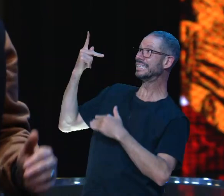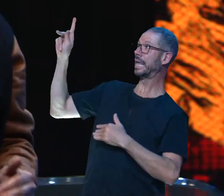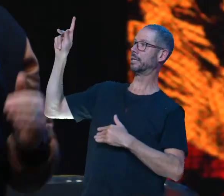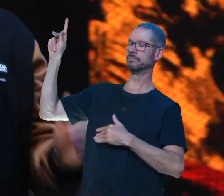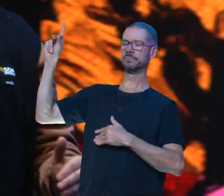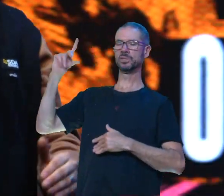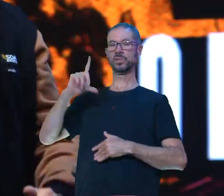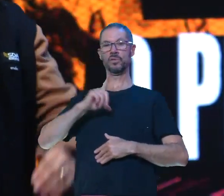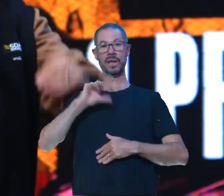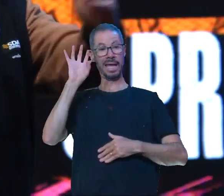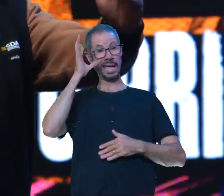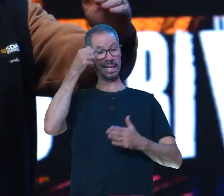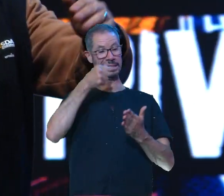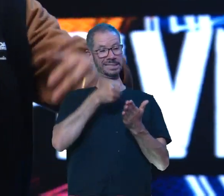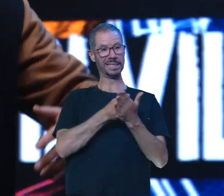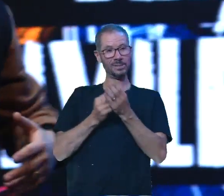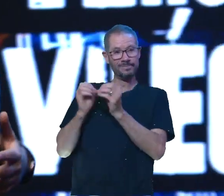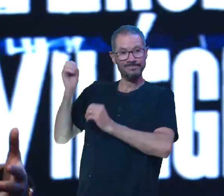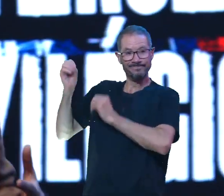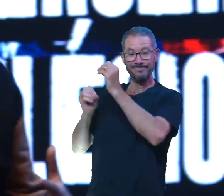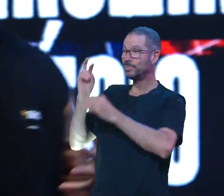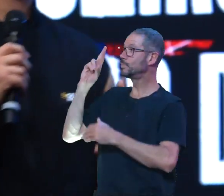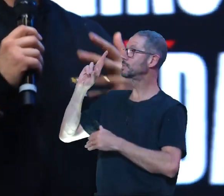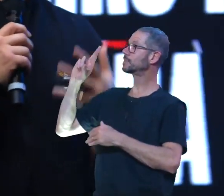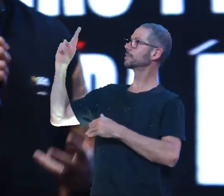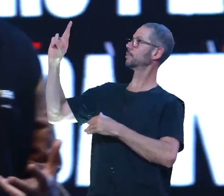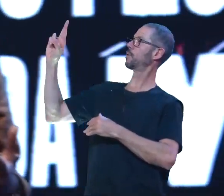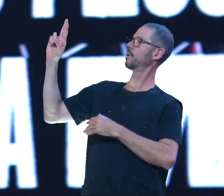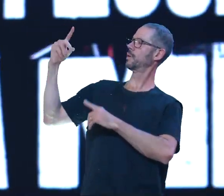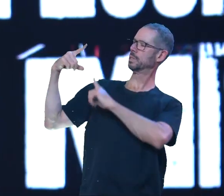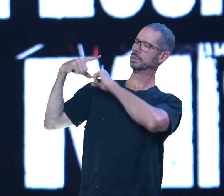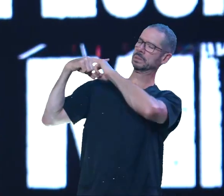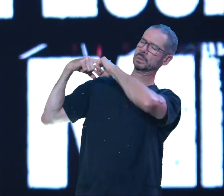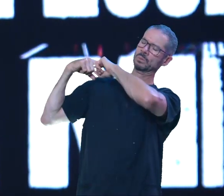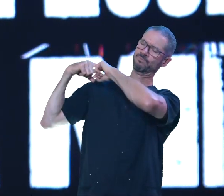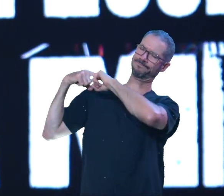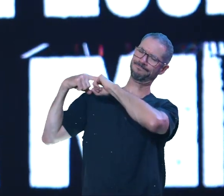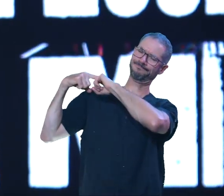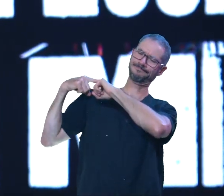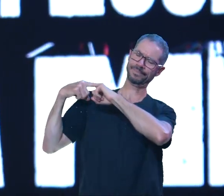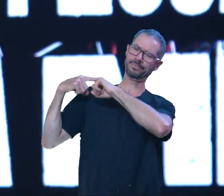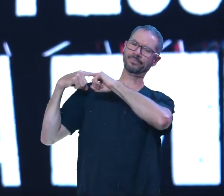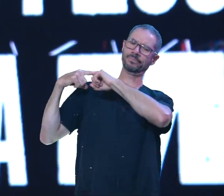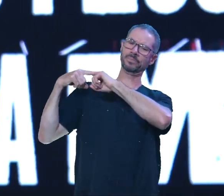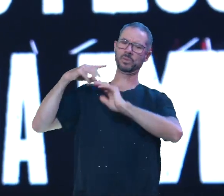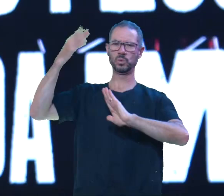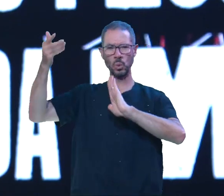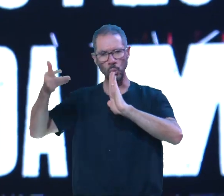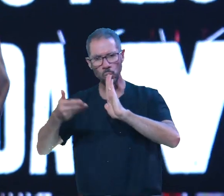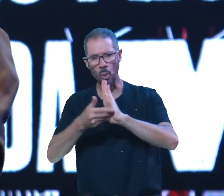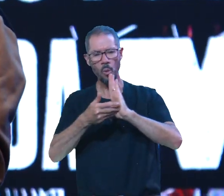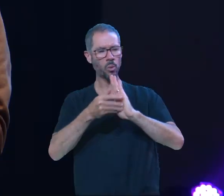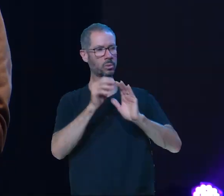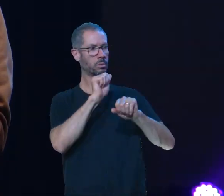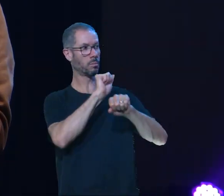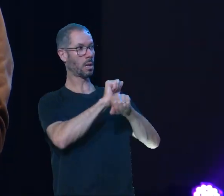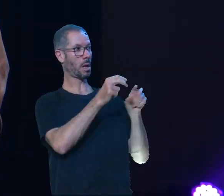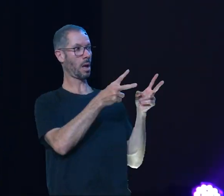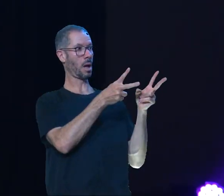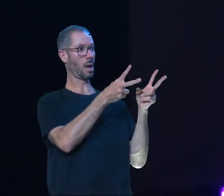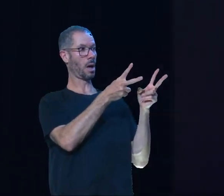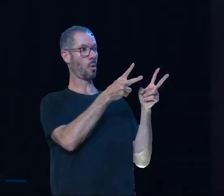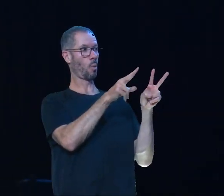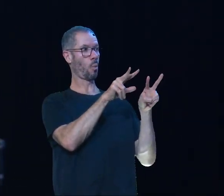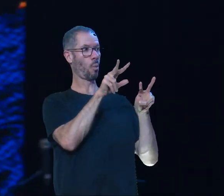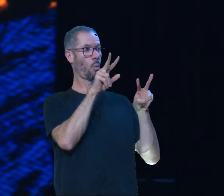você estiver realizando a obra do Senhor, carregando essa cruz, todo mundo vai parar para olhar.